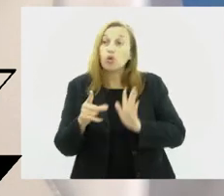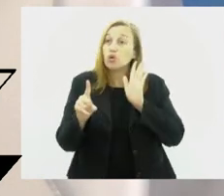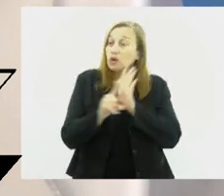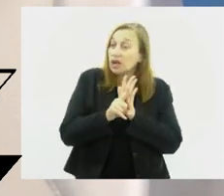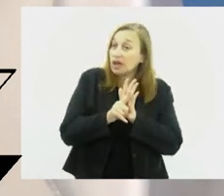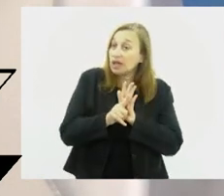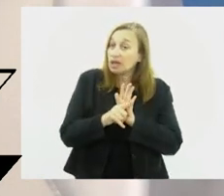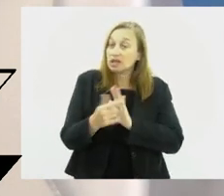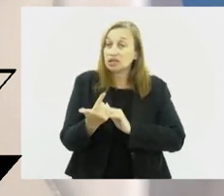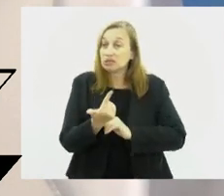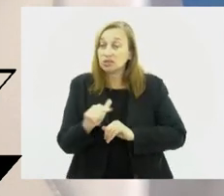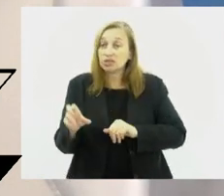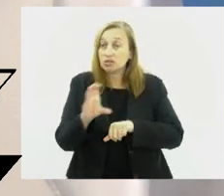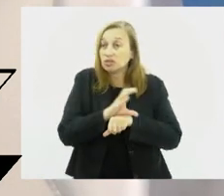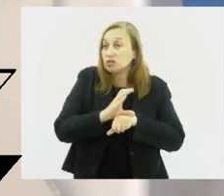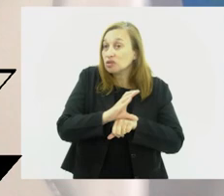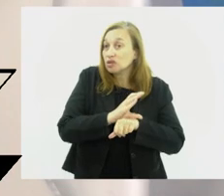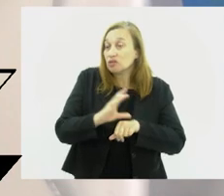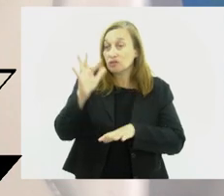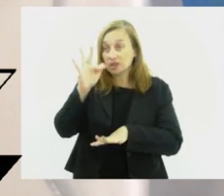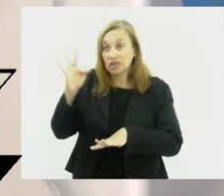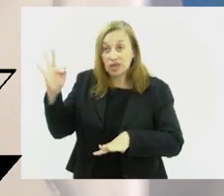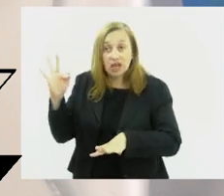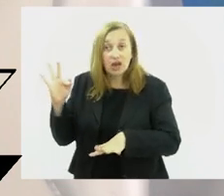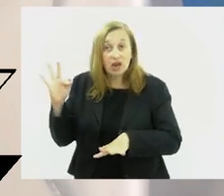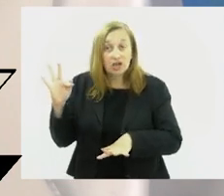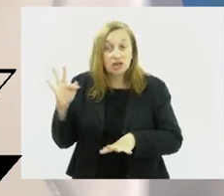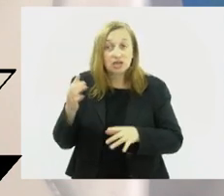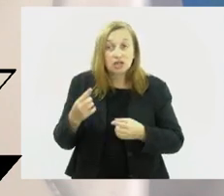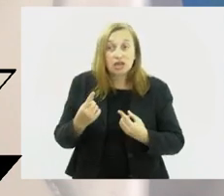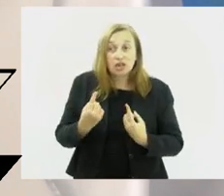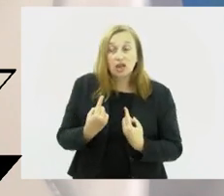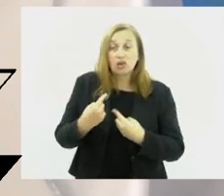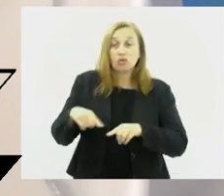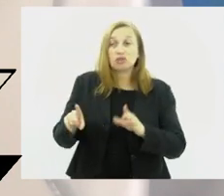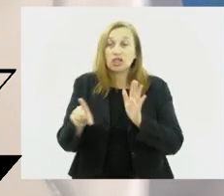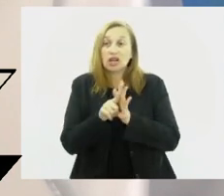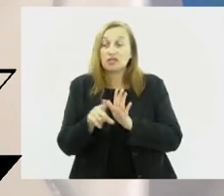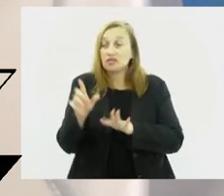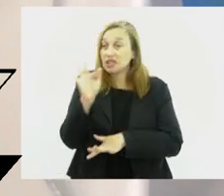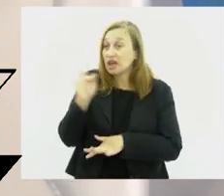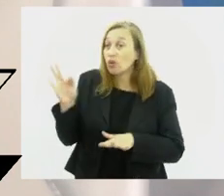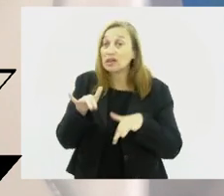seja a Constituição Federal, se a proposição contraria uma lei federal. Então,